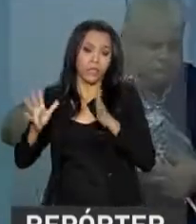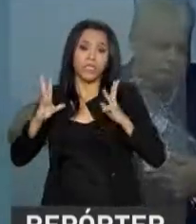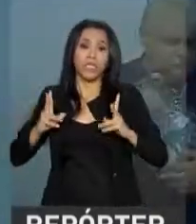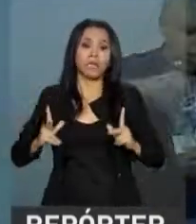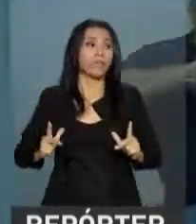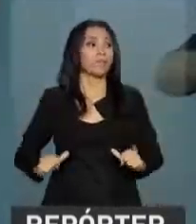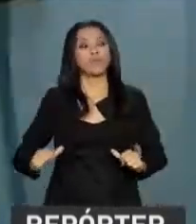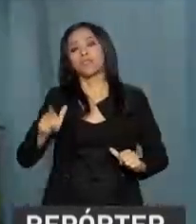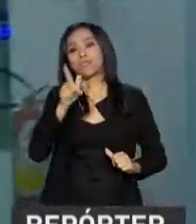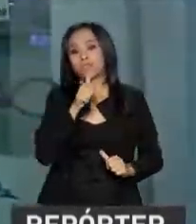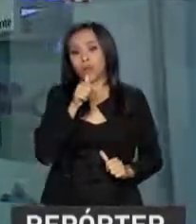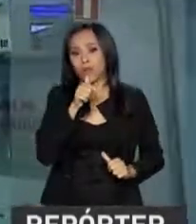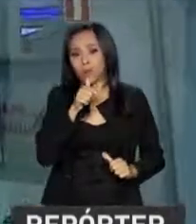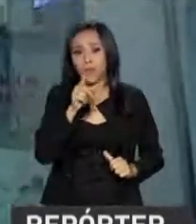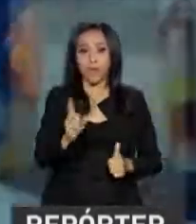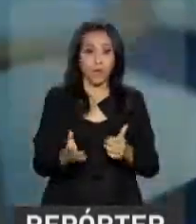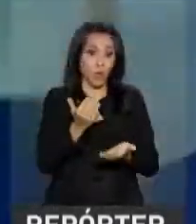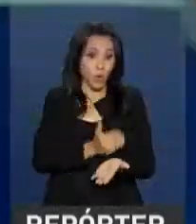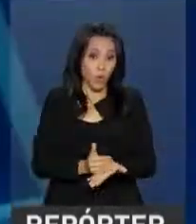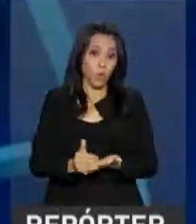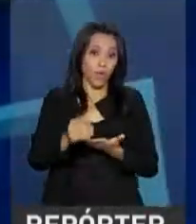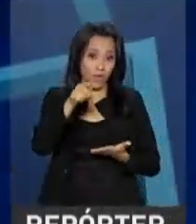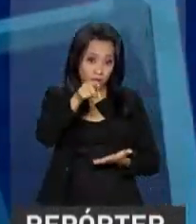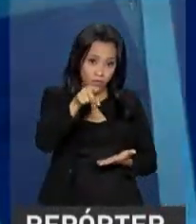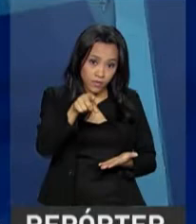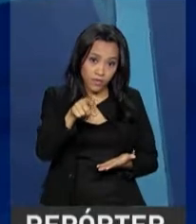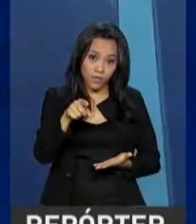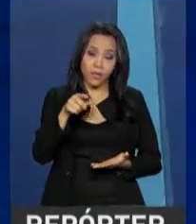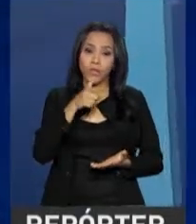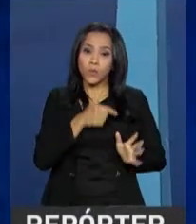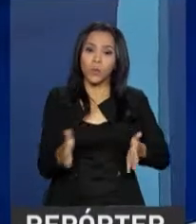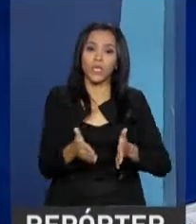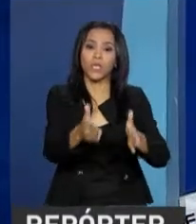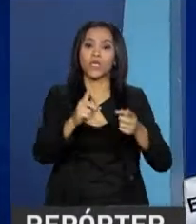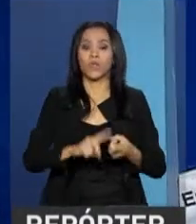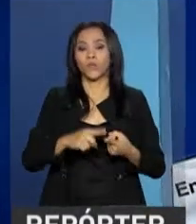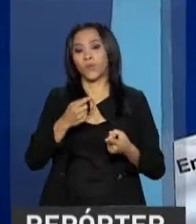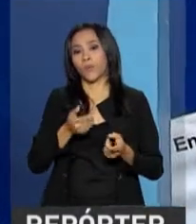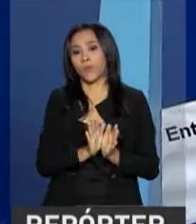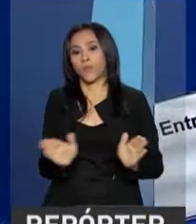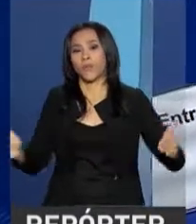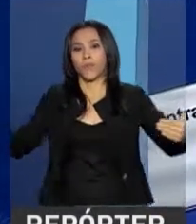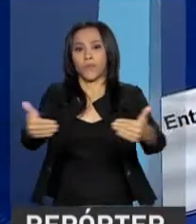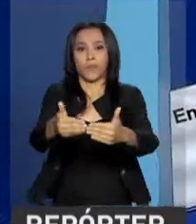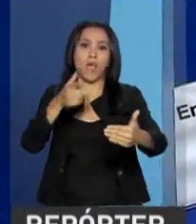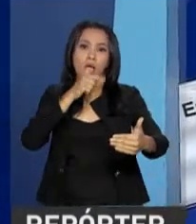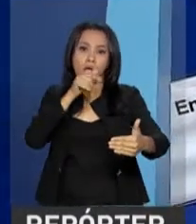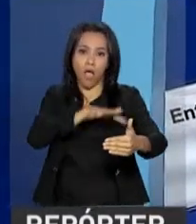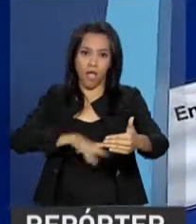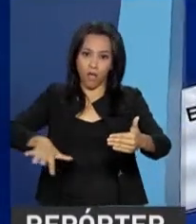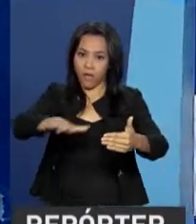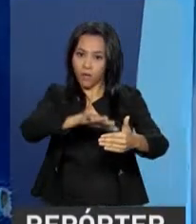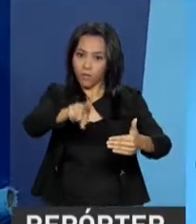convencional iniciando pela captação de uma nota oficial como rios lagos ou açudes o reservatório por exemplo